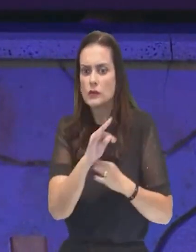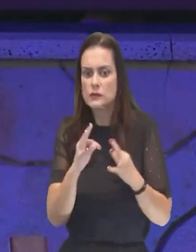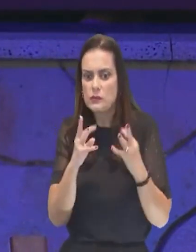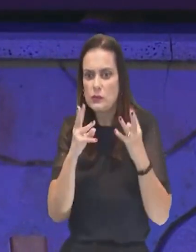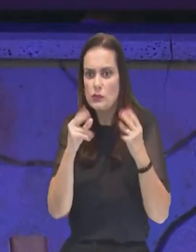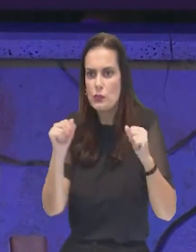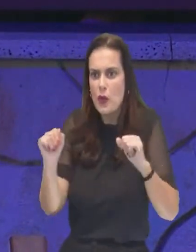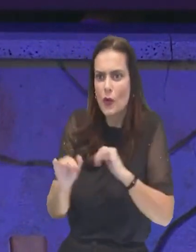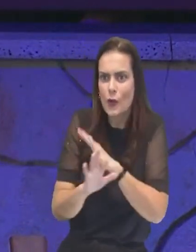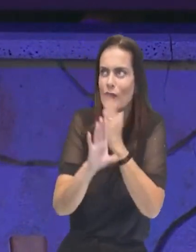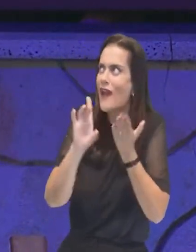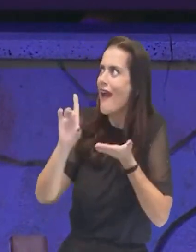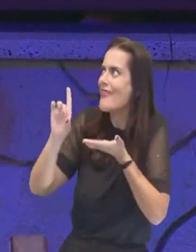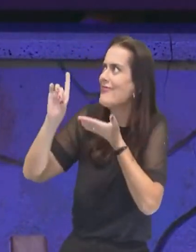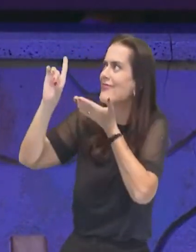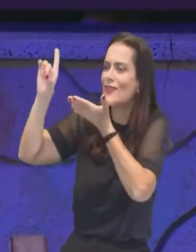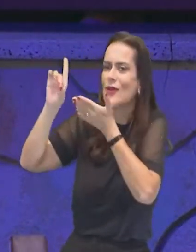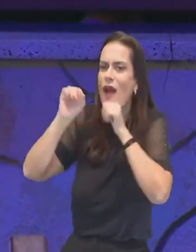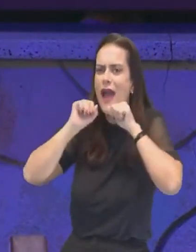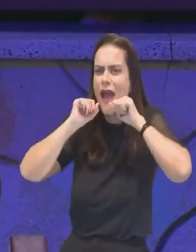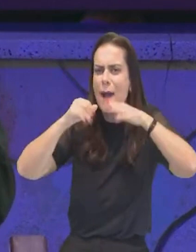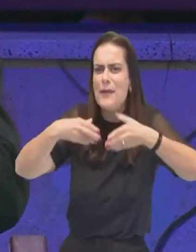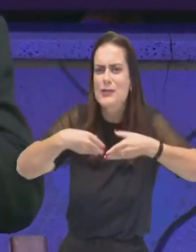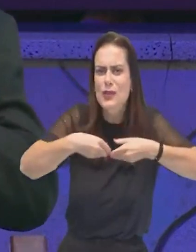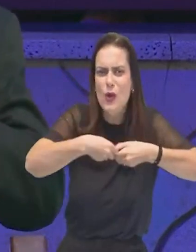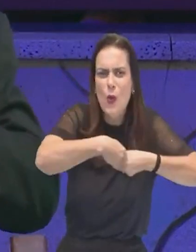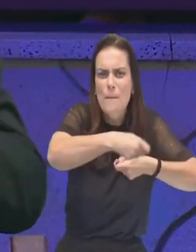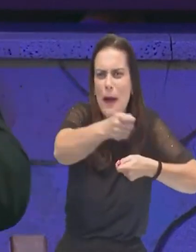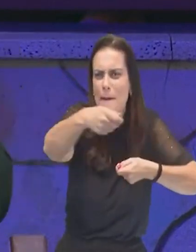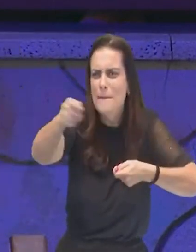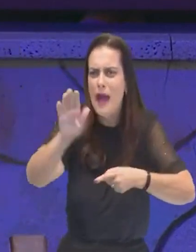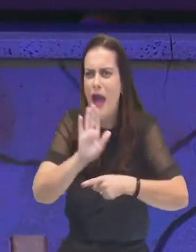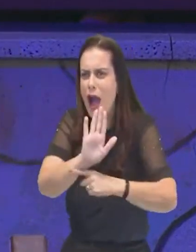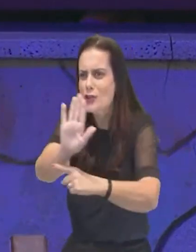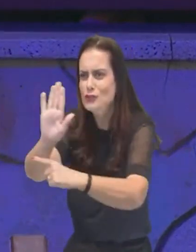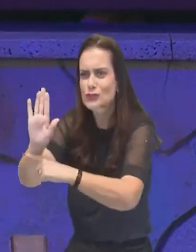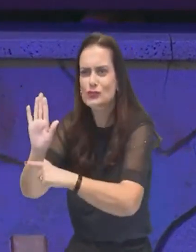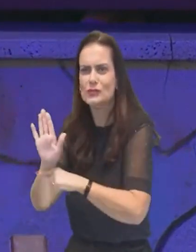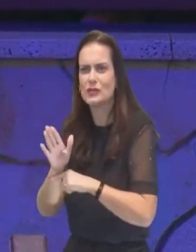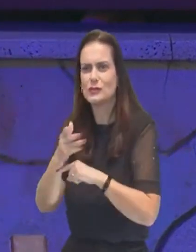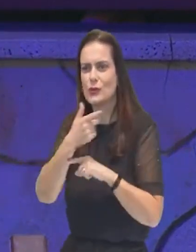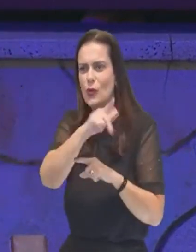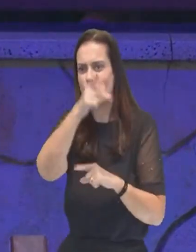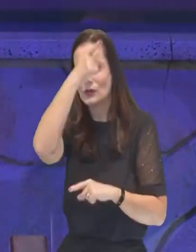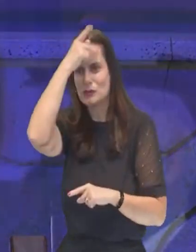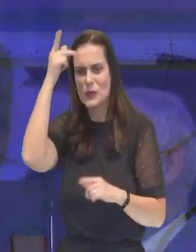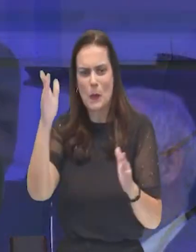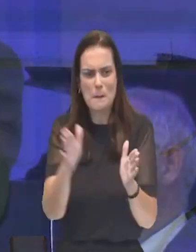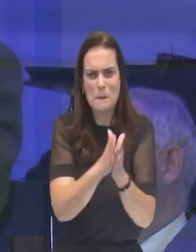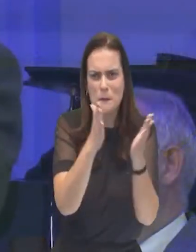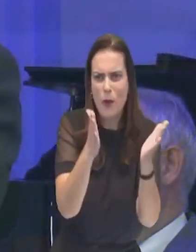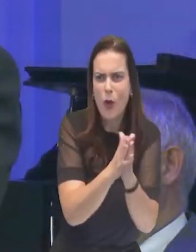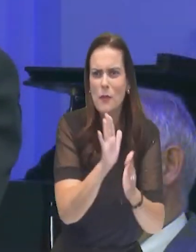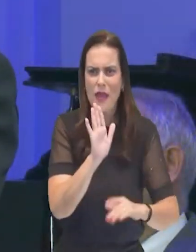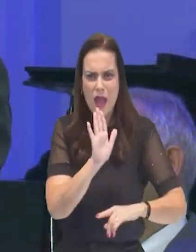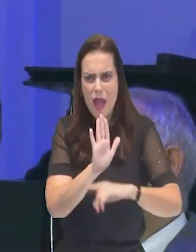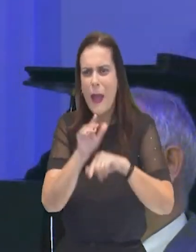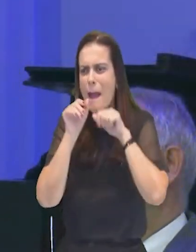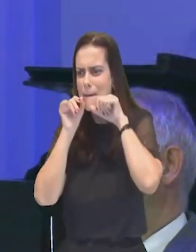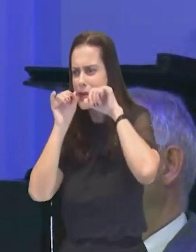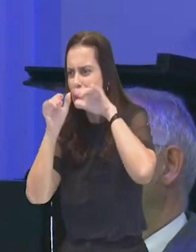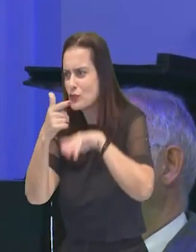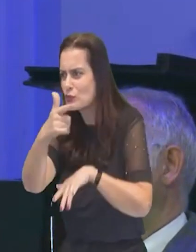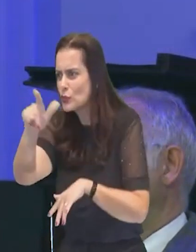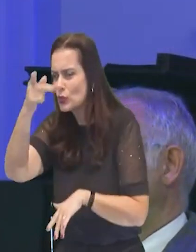para glorificar a Deus, abençoando os outros, abençoando o próximo, abençoando o pobre, abençoando aqueles que